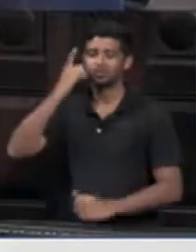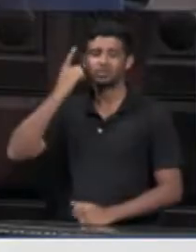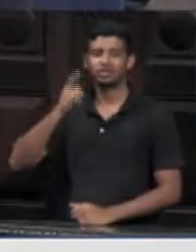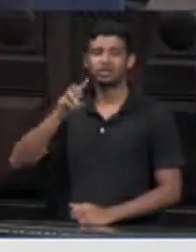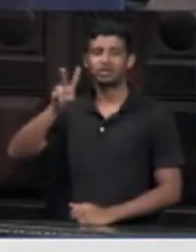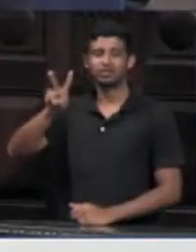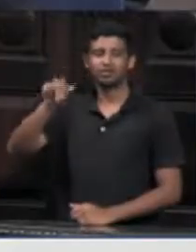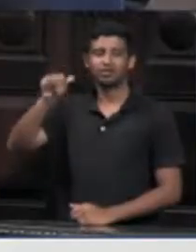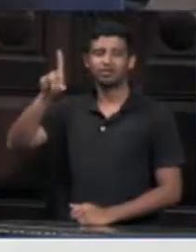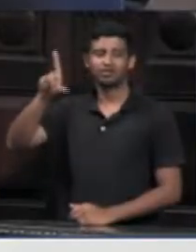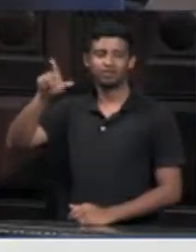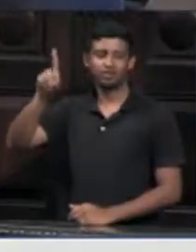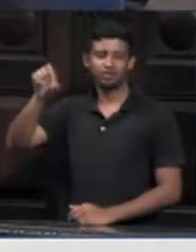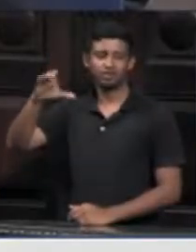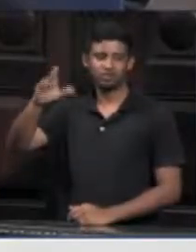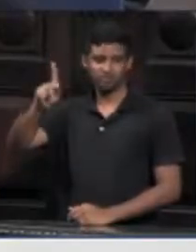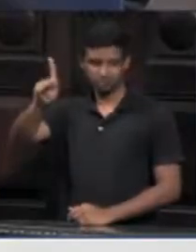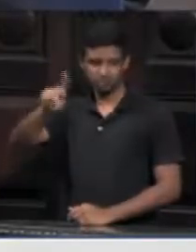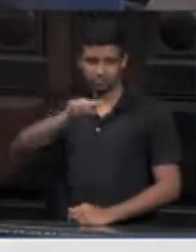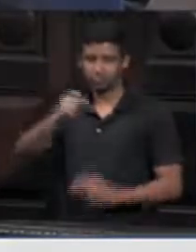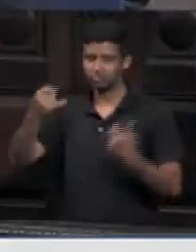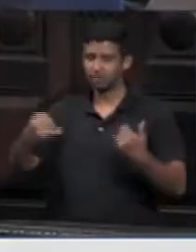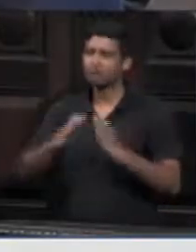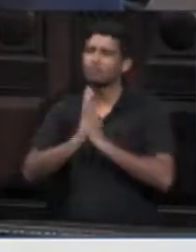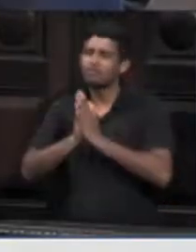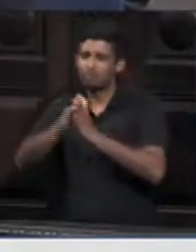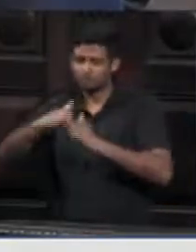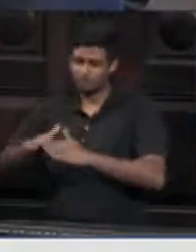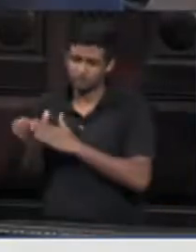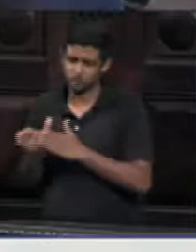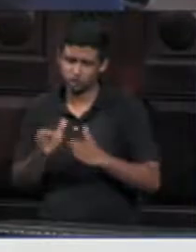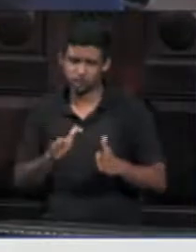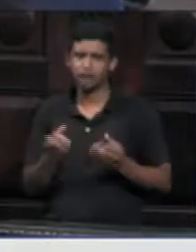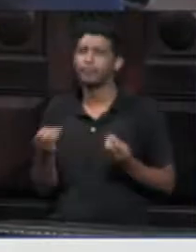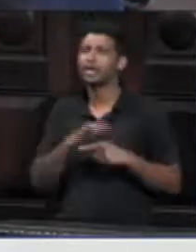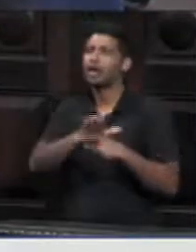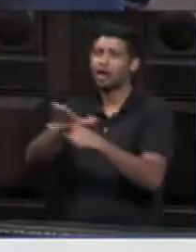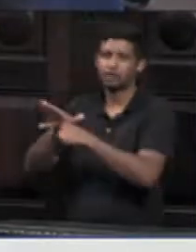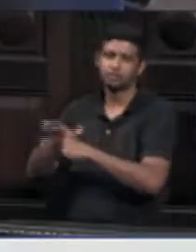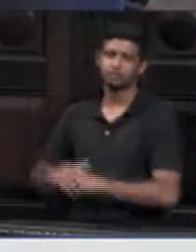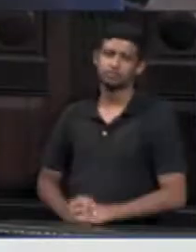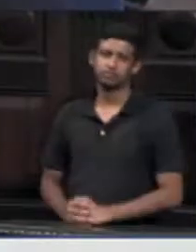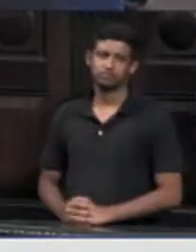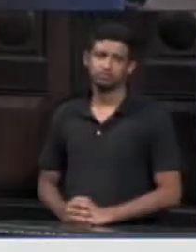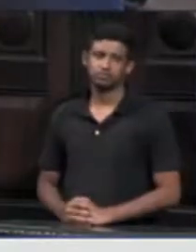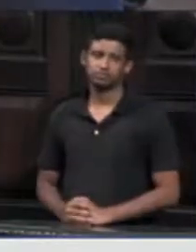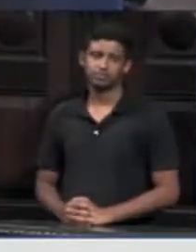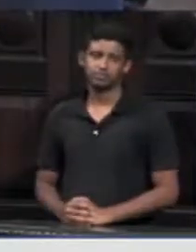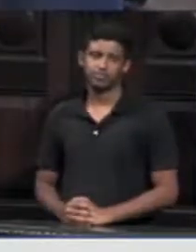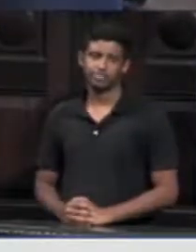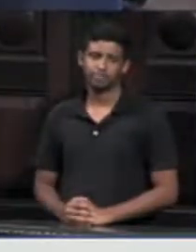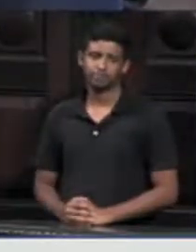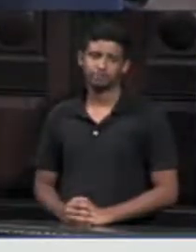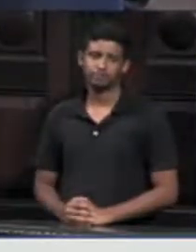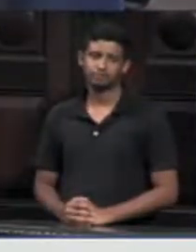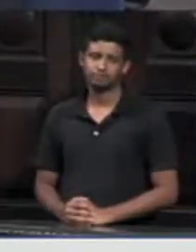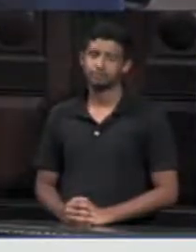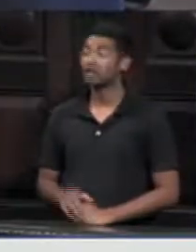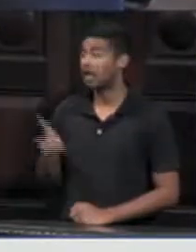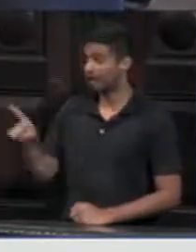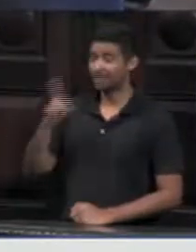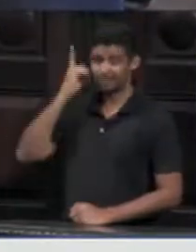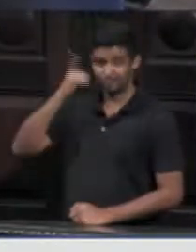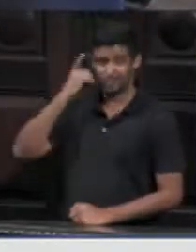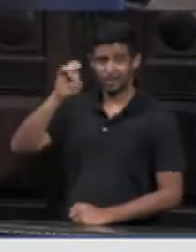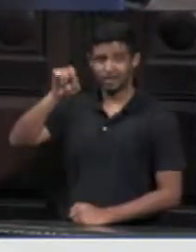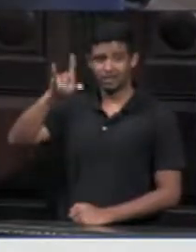presidente, eu quero fazer aqui essa questão de ordem, porque eu acho que ajuda assim, a trazer mais subsídios, deputado Eliomar Coelho, ao debate,